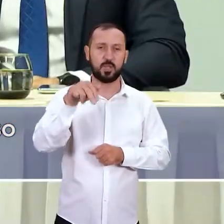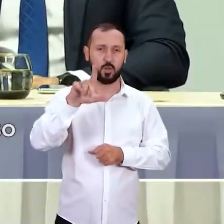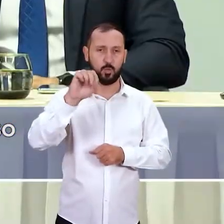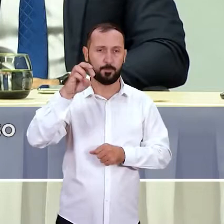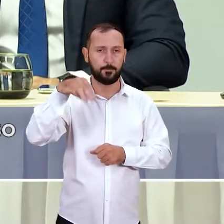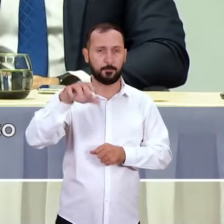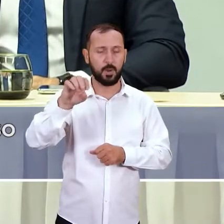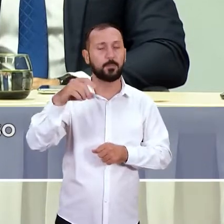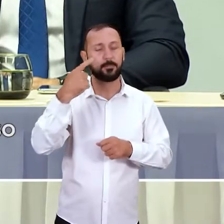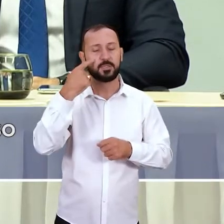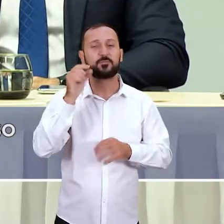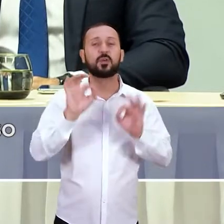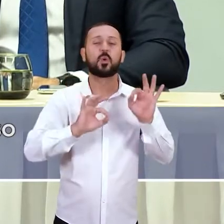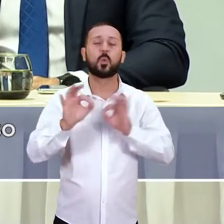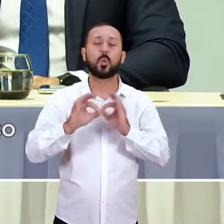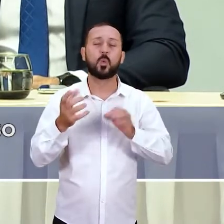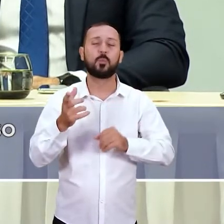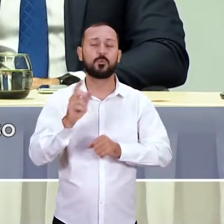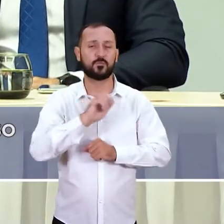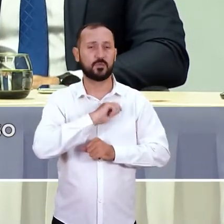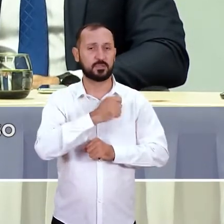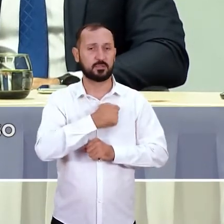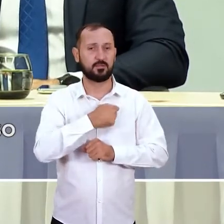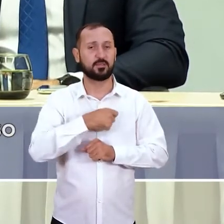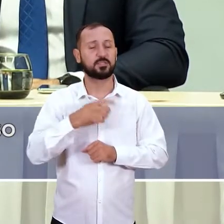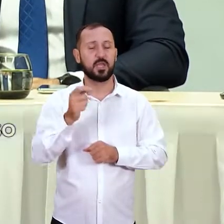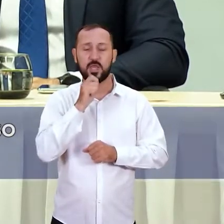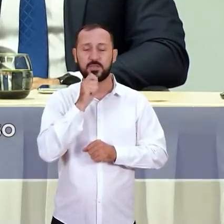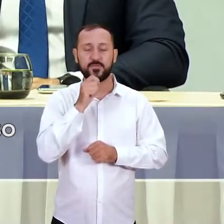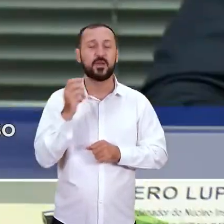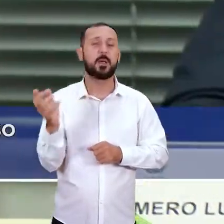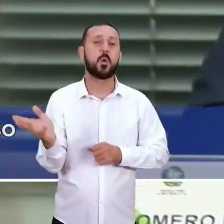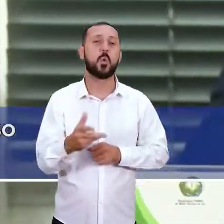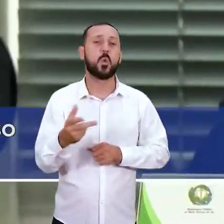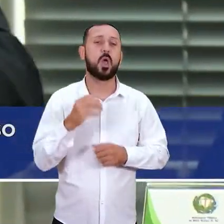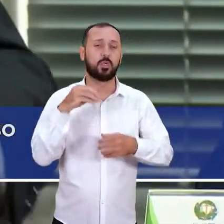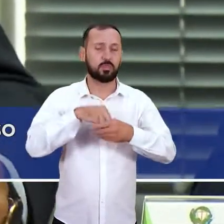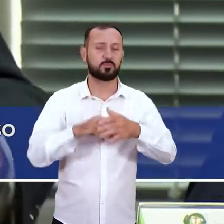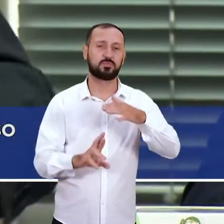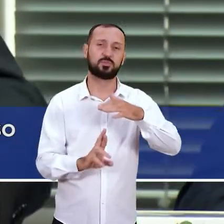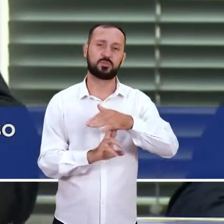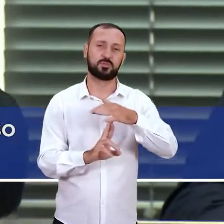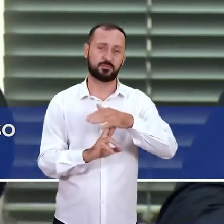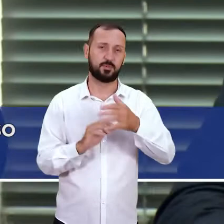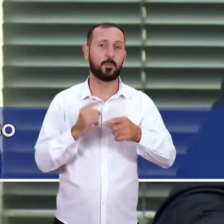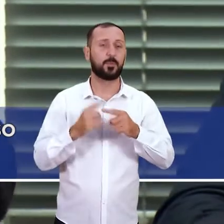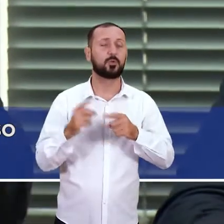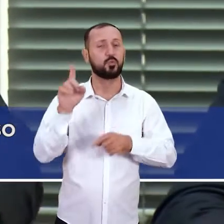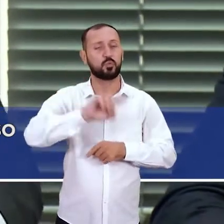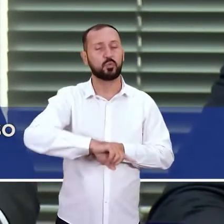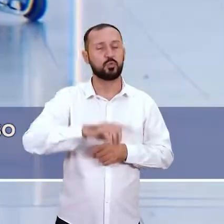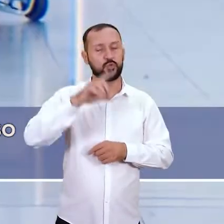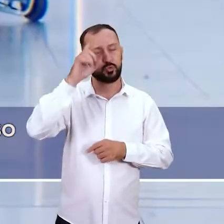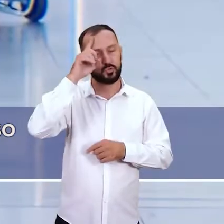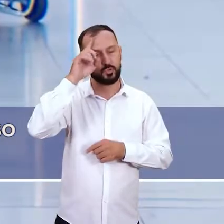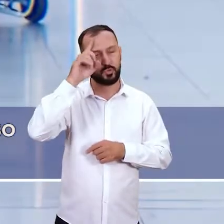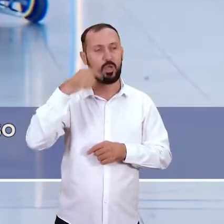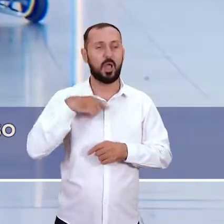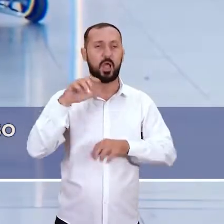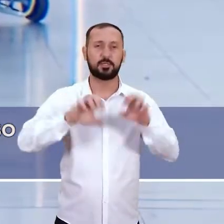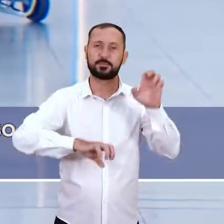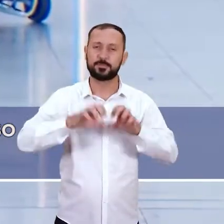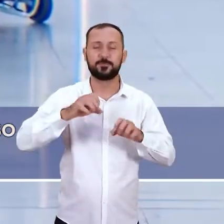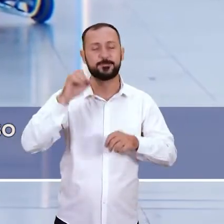é preciso criar mecanismos para tornar a fiscalização do órgão mais eficiente nos terminais rodoviários, pois no